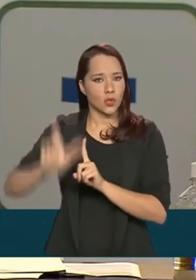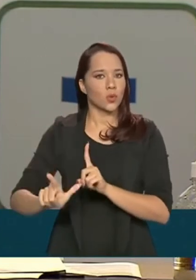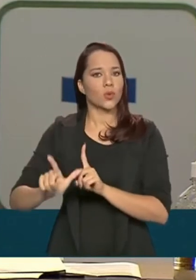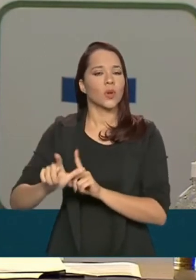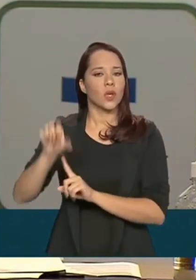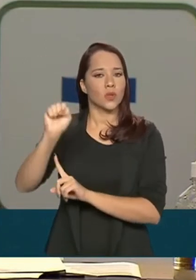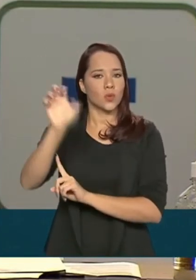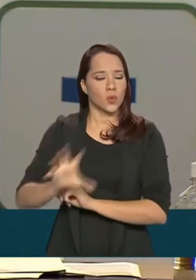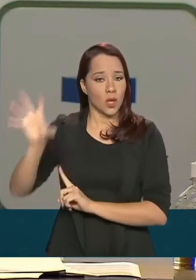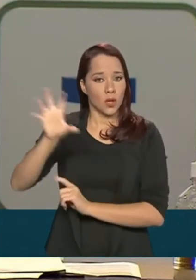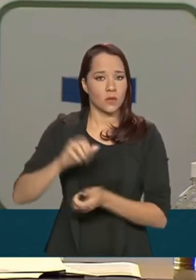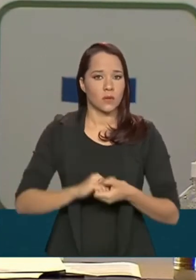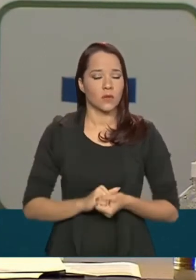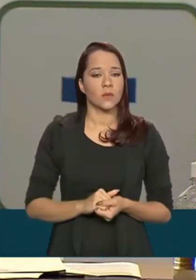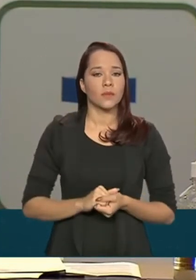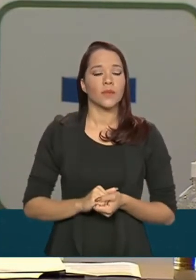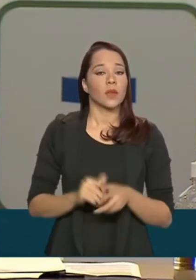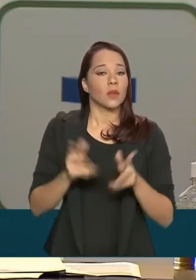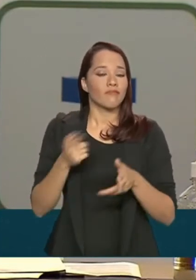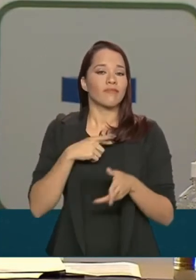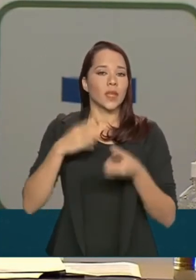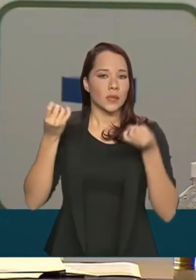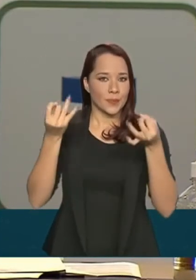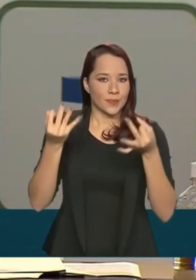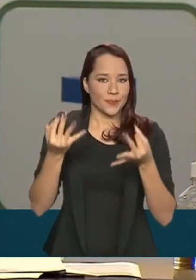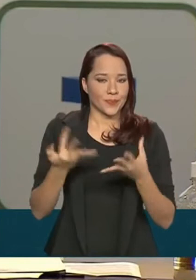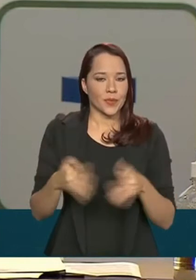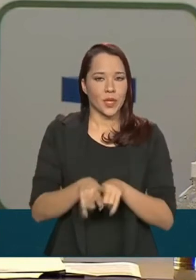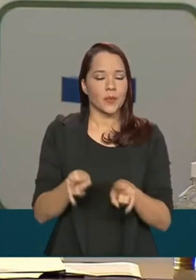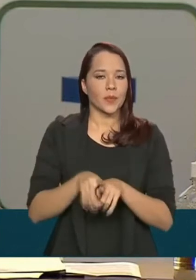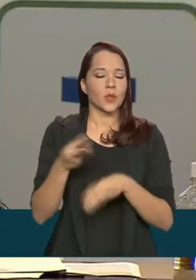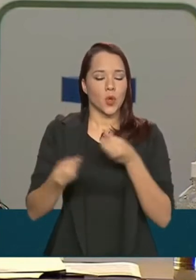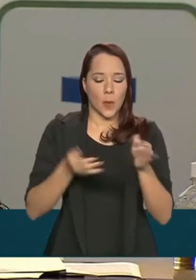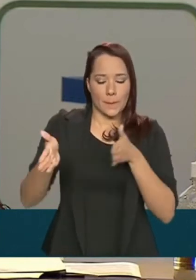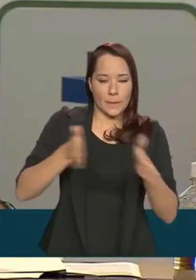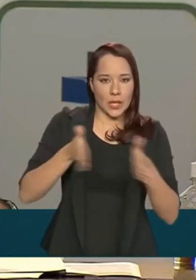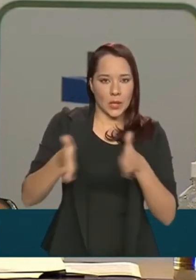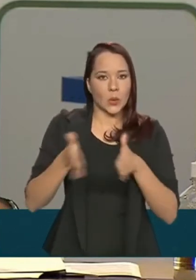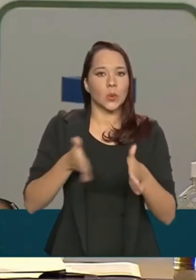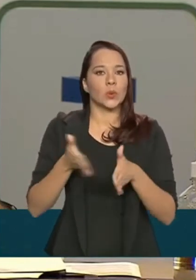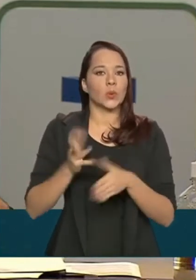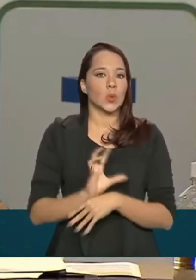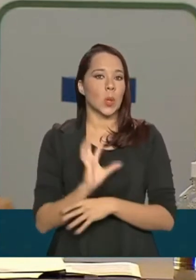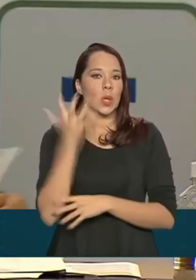sudeste, o que certamente tem uma explicação a ver com o estado sazonal desta época do ano.